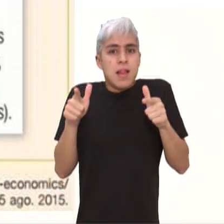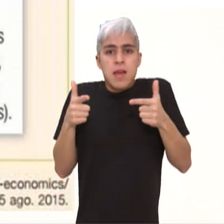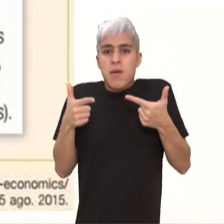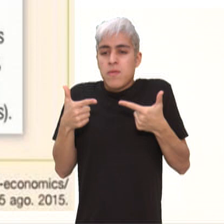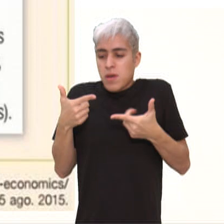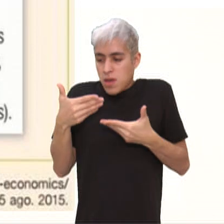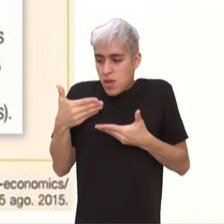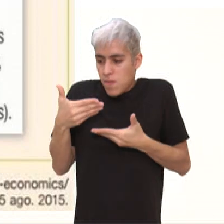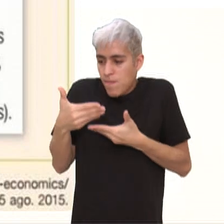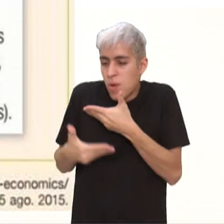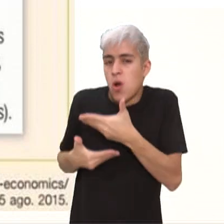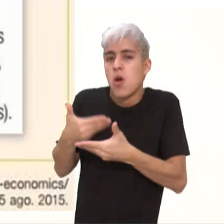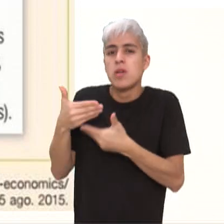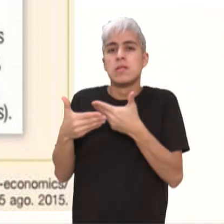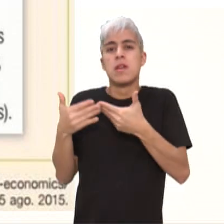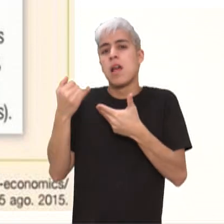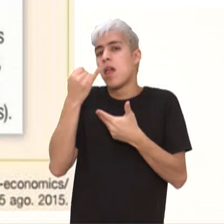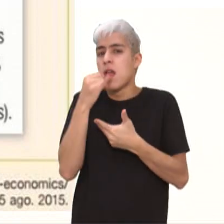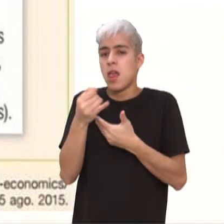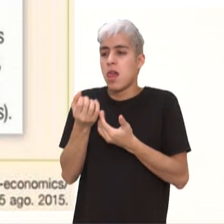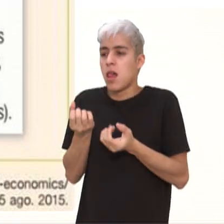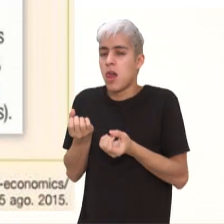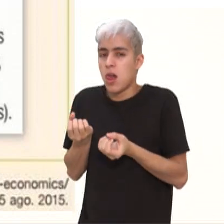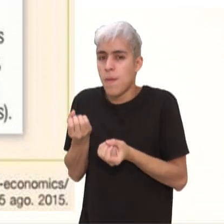processo energético